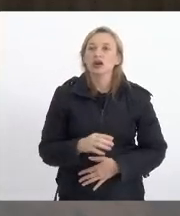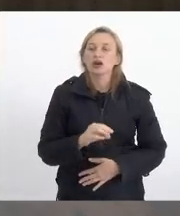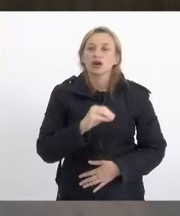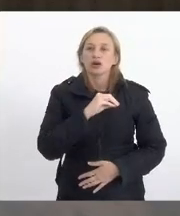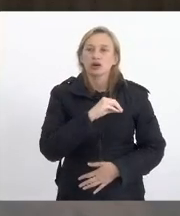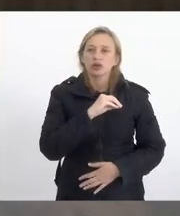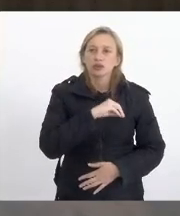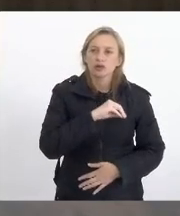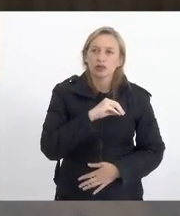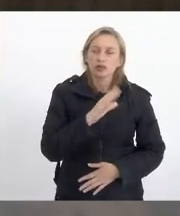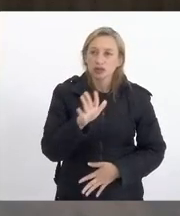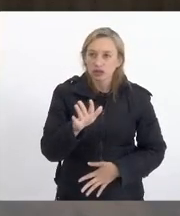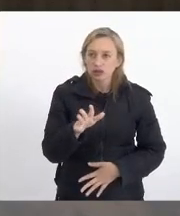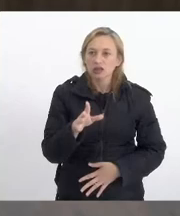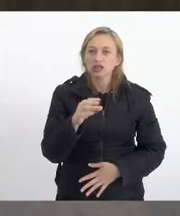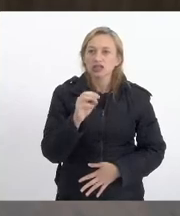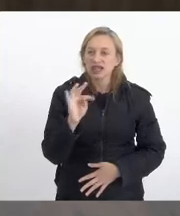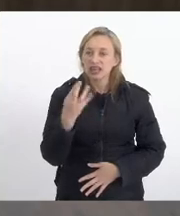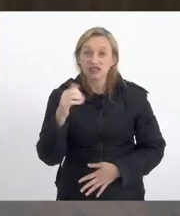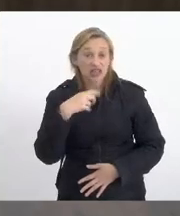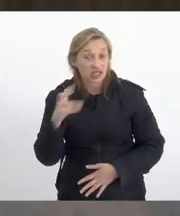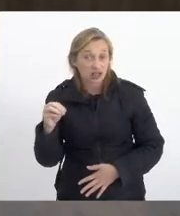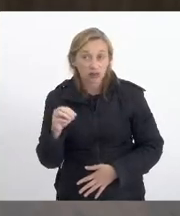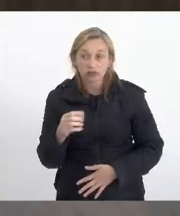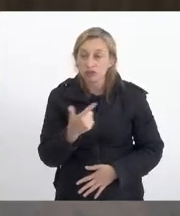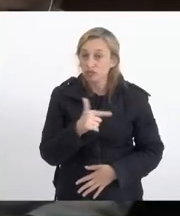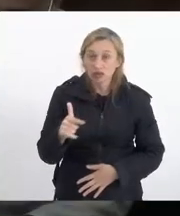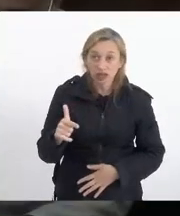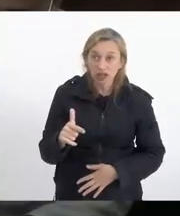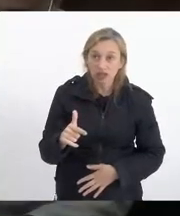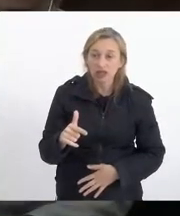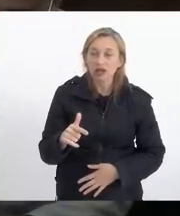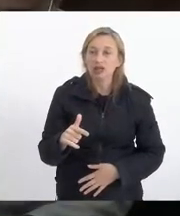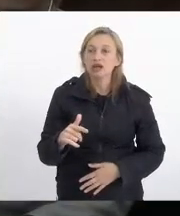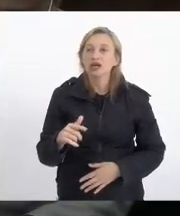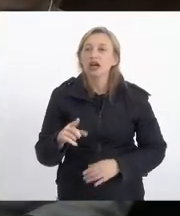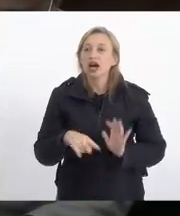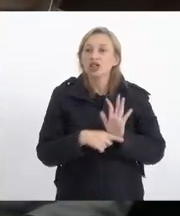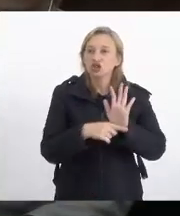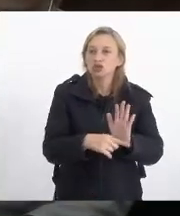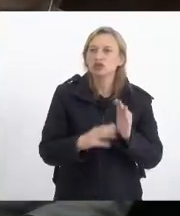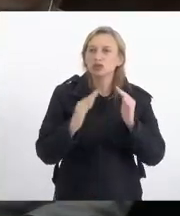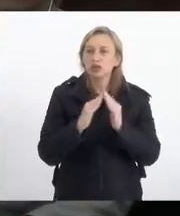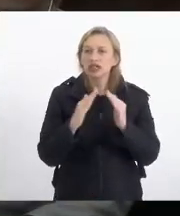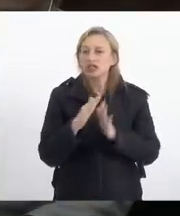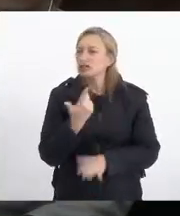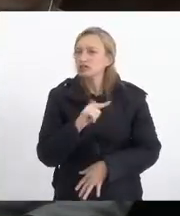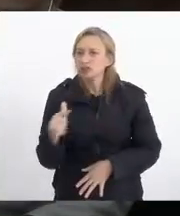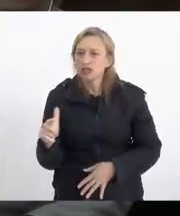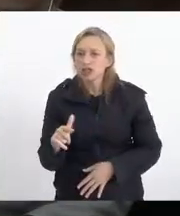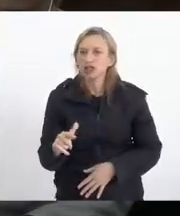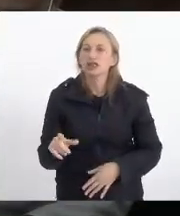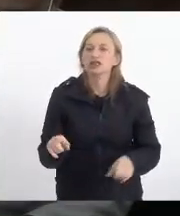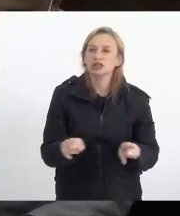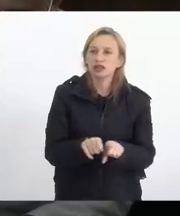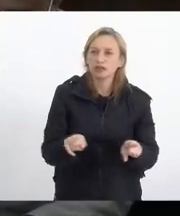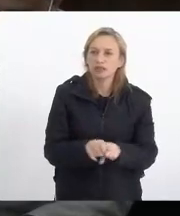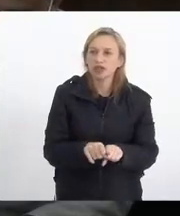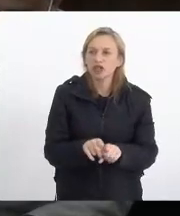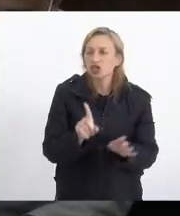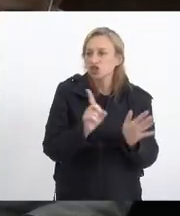várias gratificações não entram, auxílio-moradia não entra, e tendo ainda o desconto